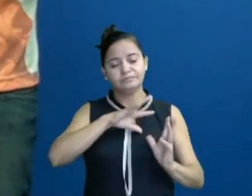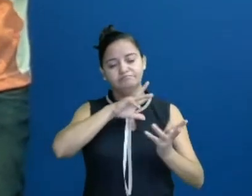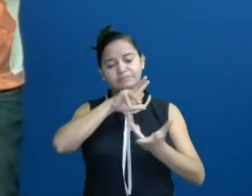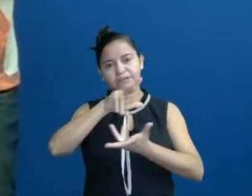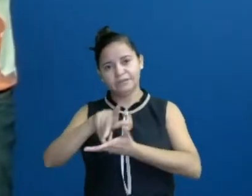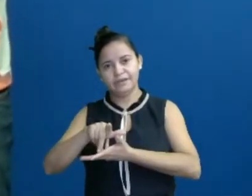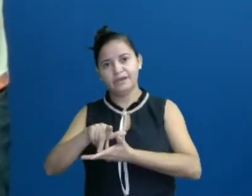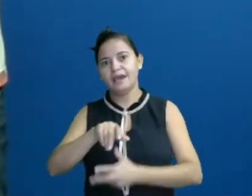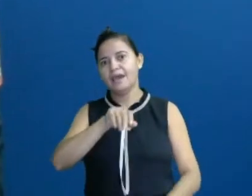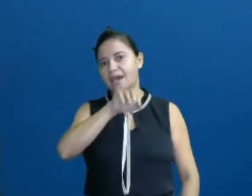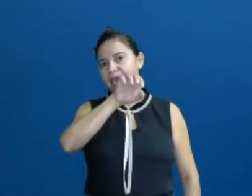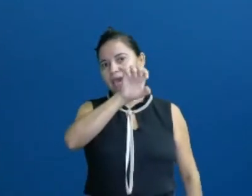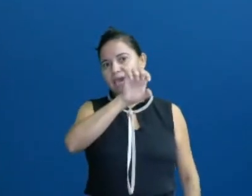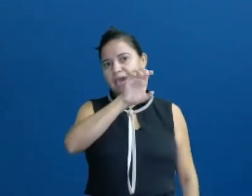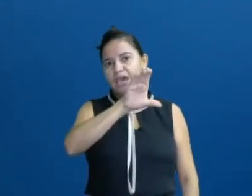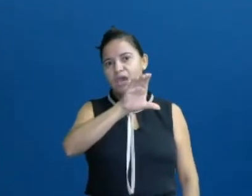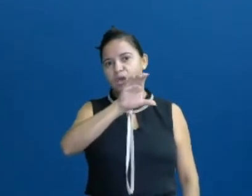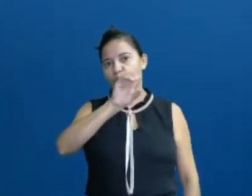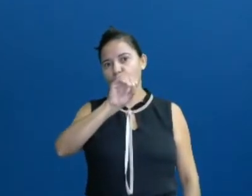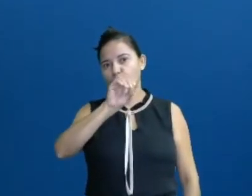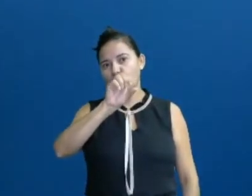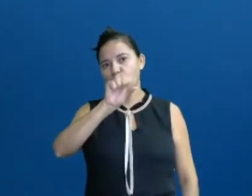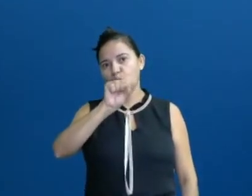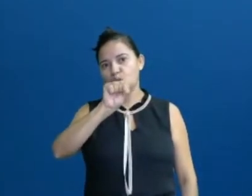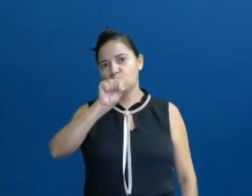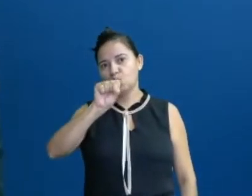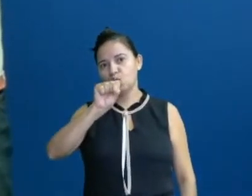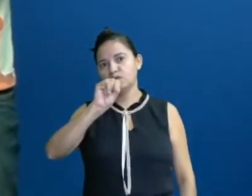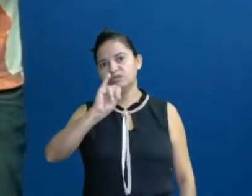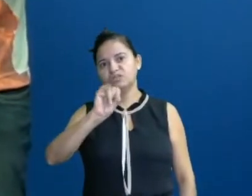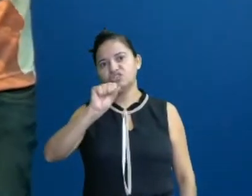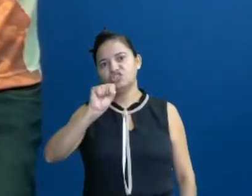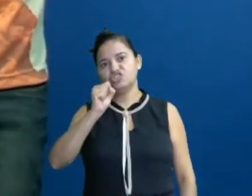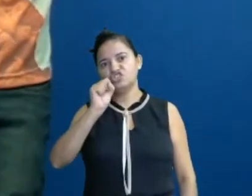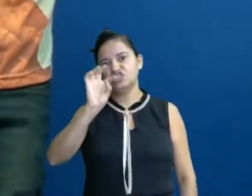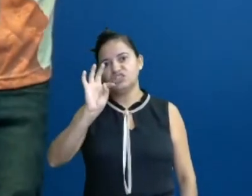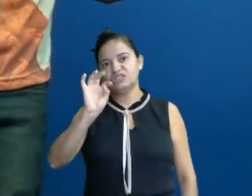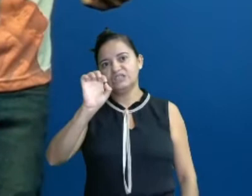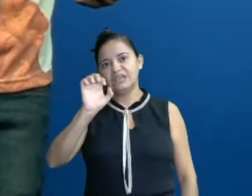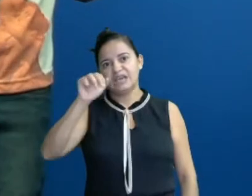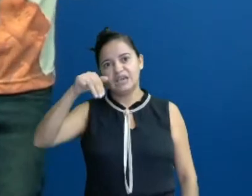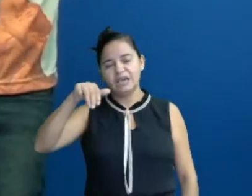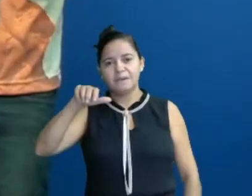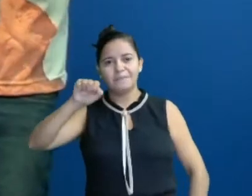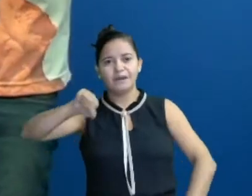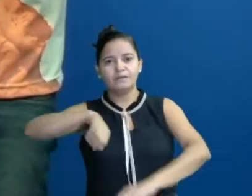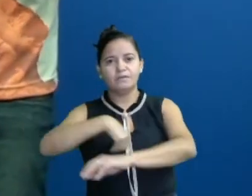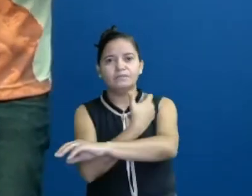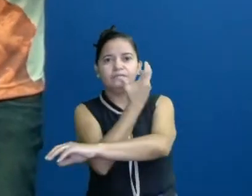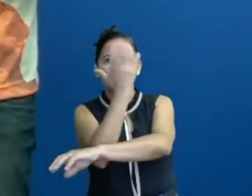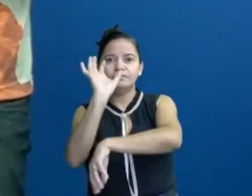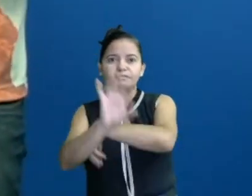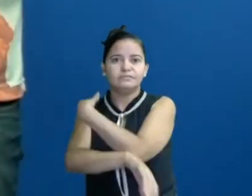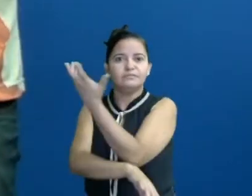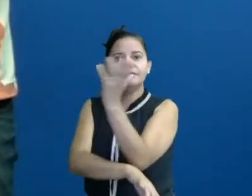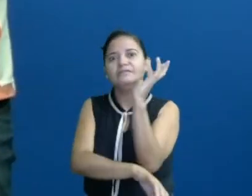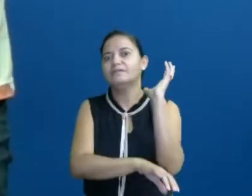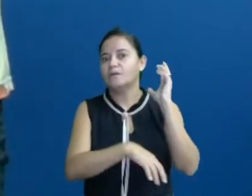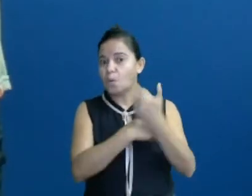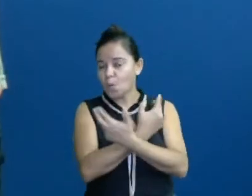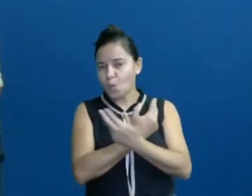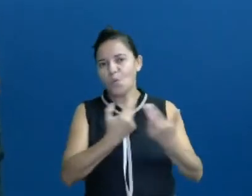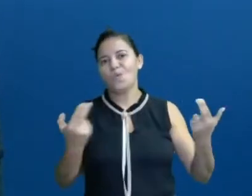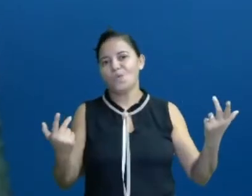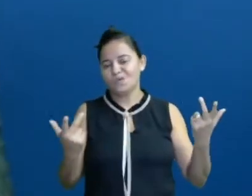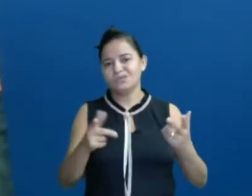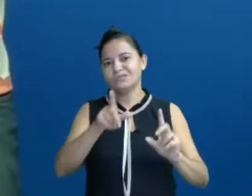vão fornecer os nutrientes para os produtores. E quais seriam os produtores? As plantas, as